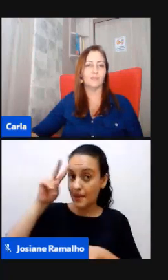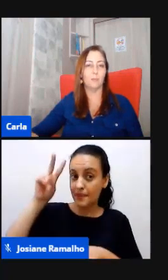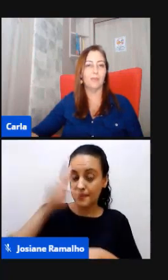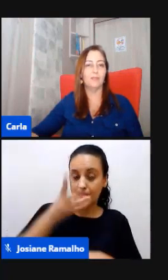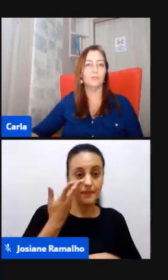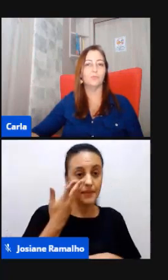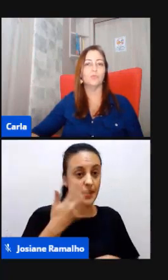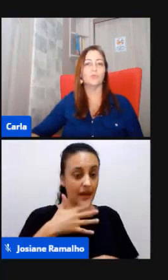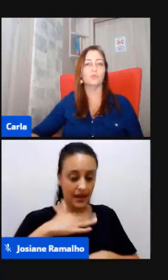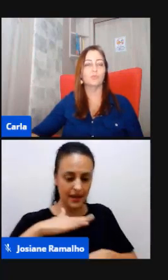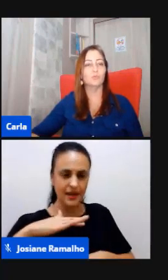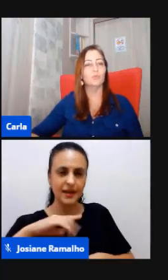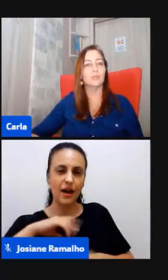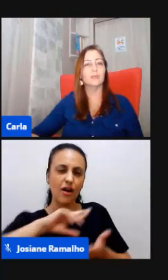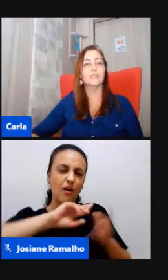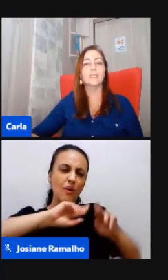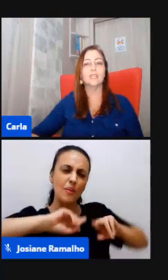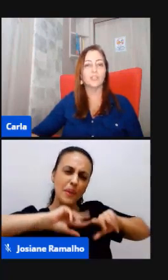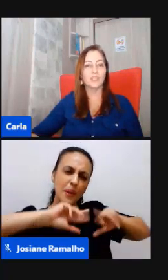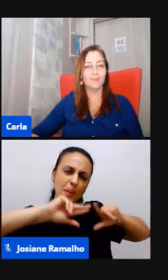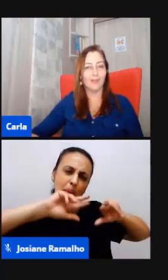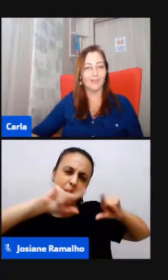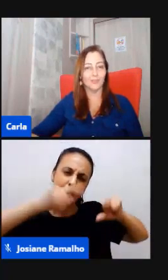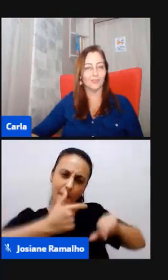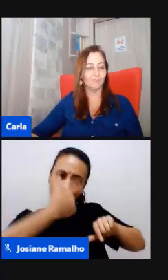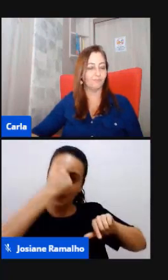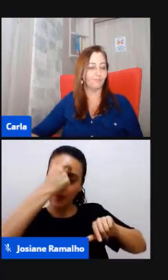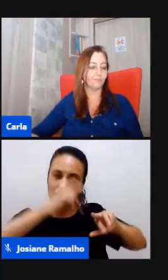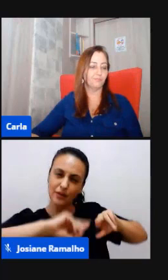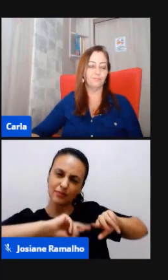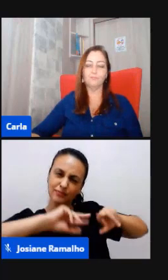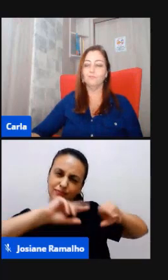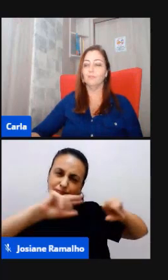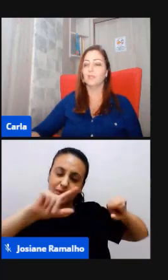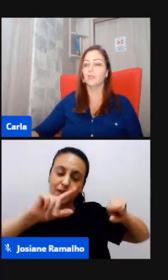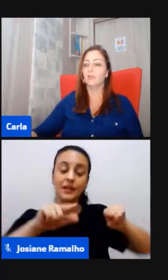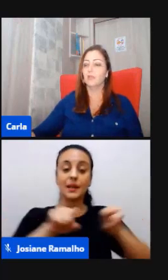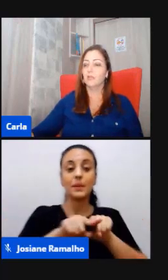de pensamento, de cultura e de linguagem.